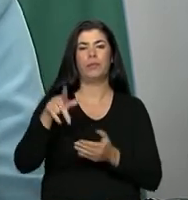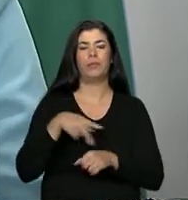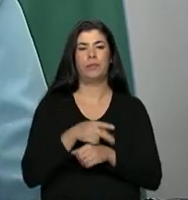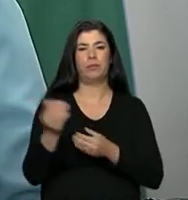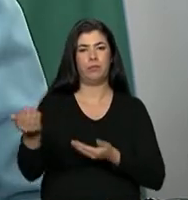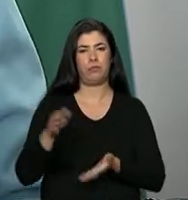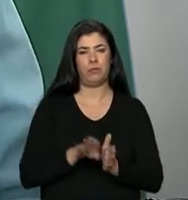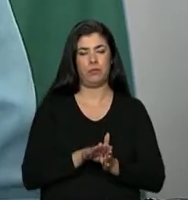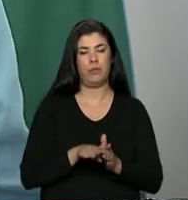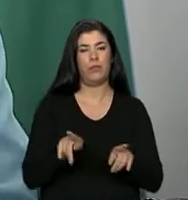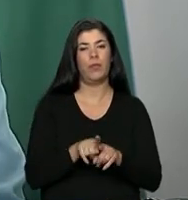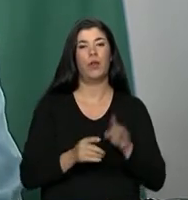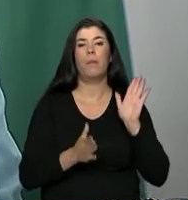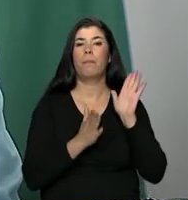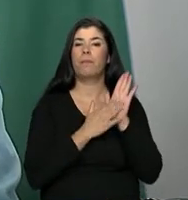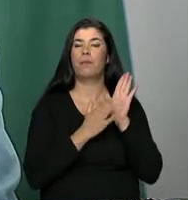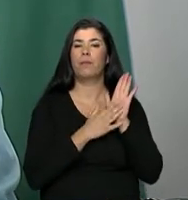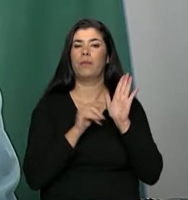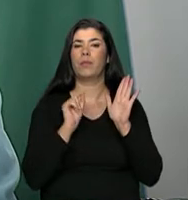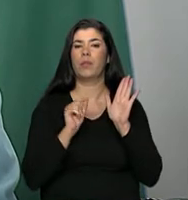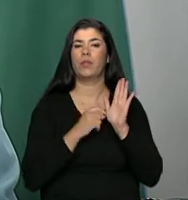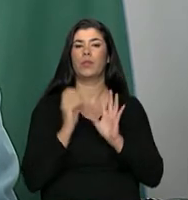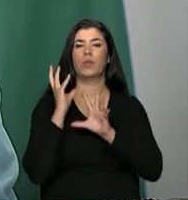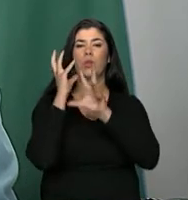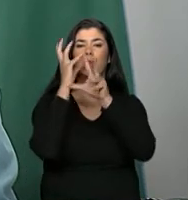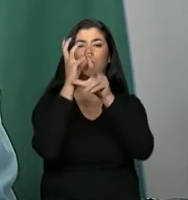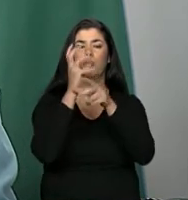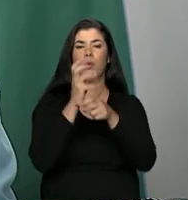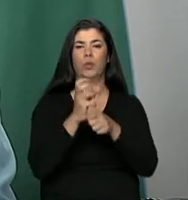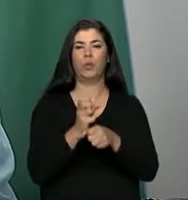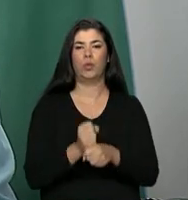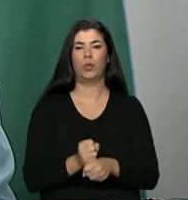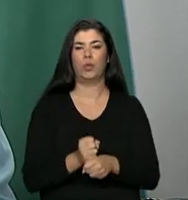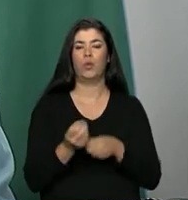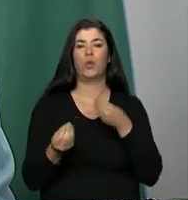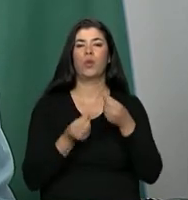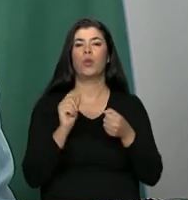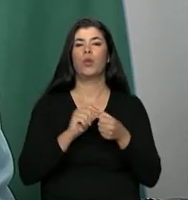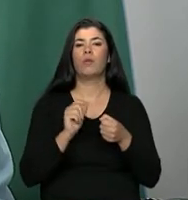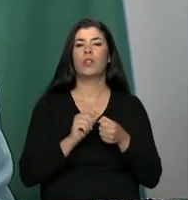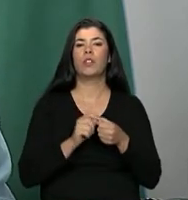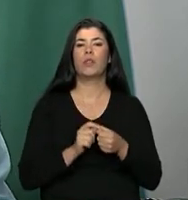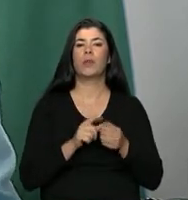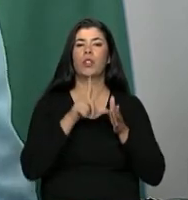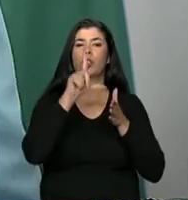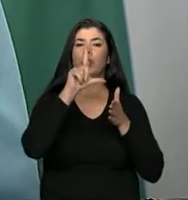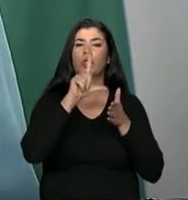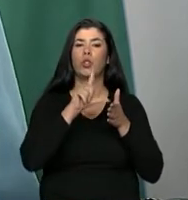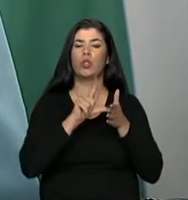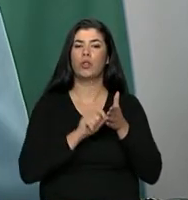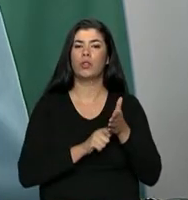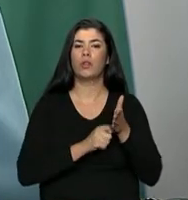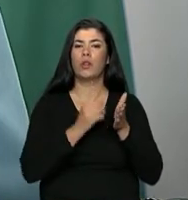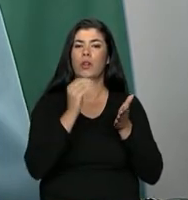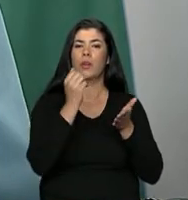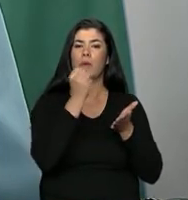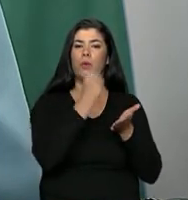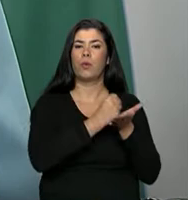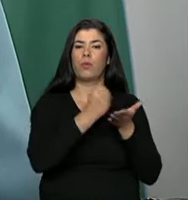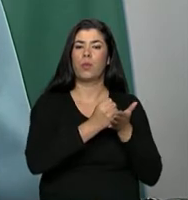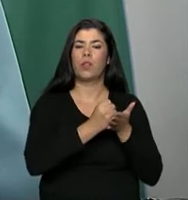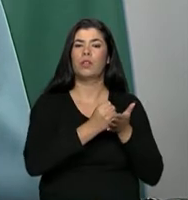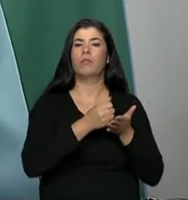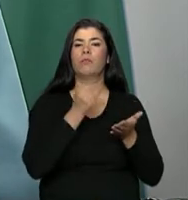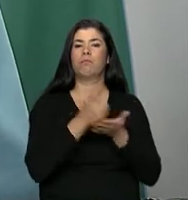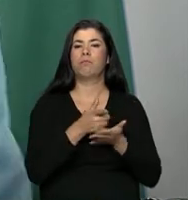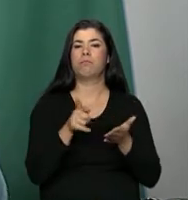uma proposta de revisão da desoneração da folha. Isto